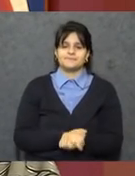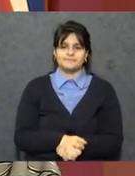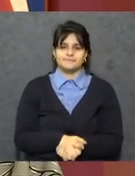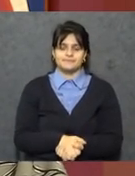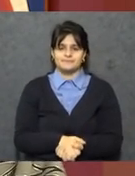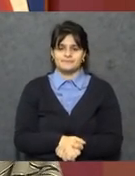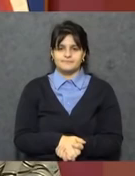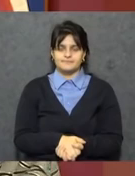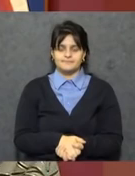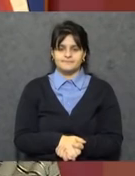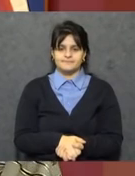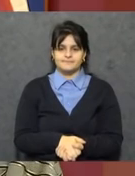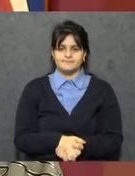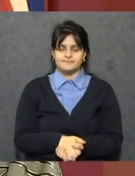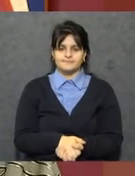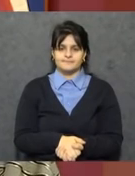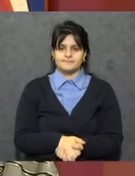mistérios.